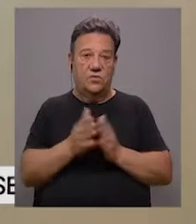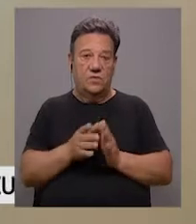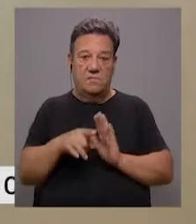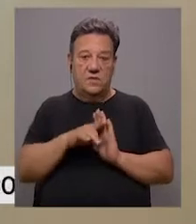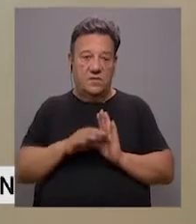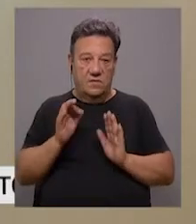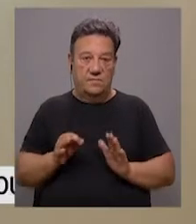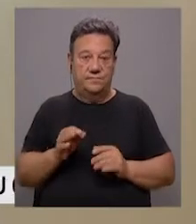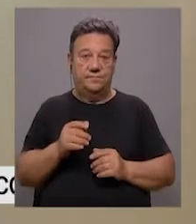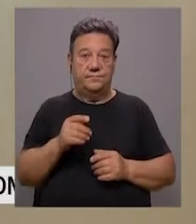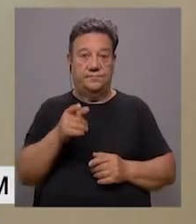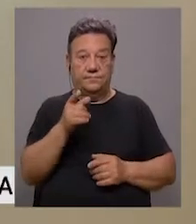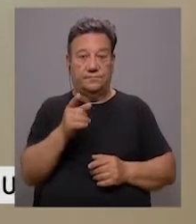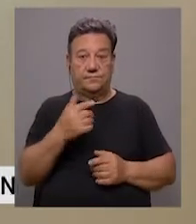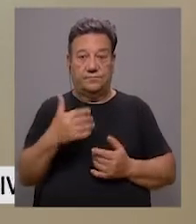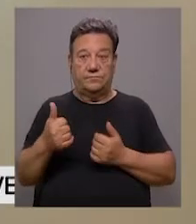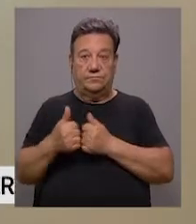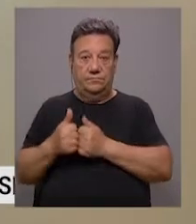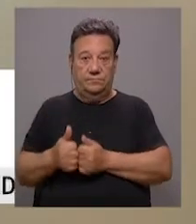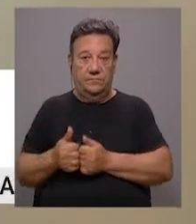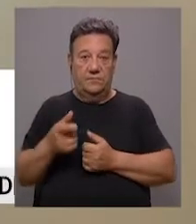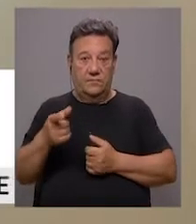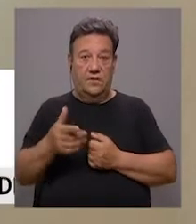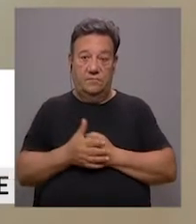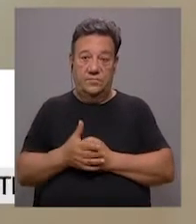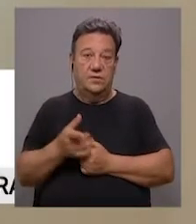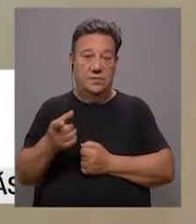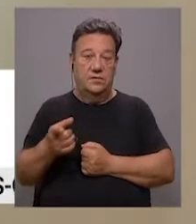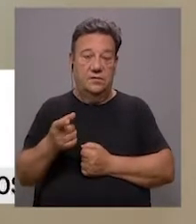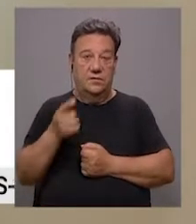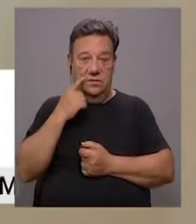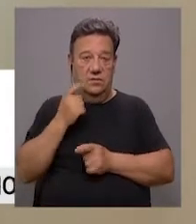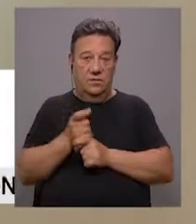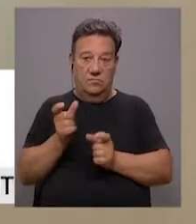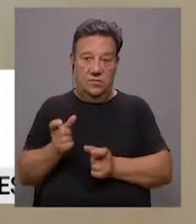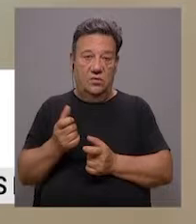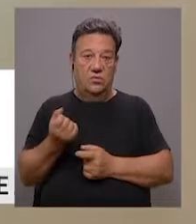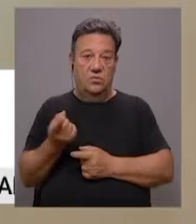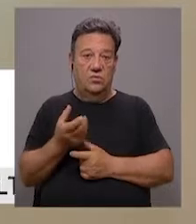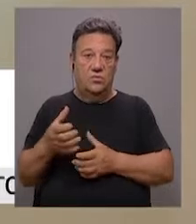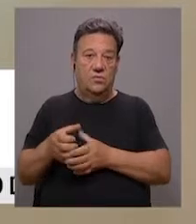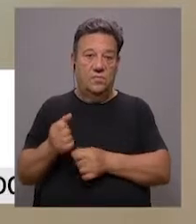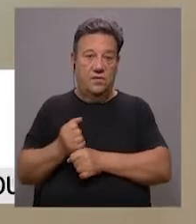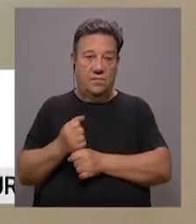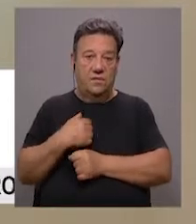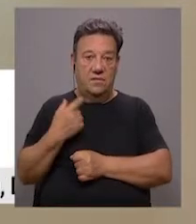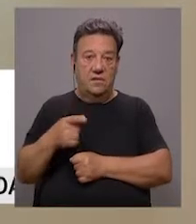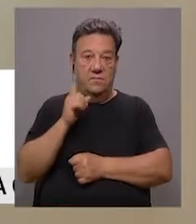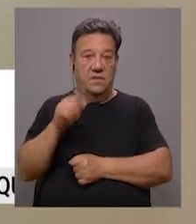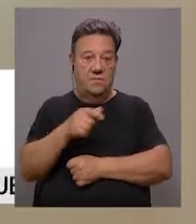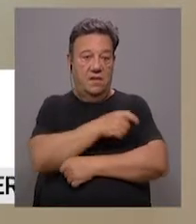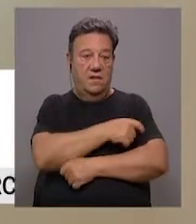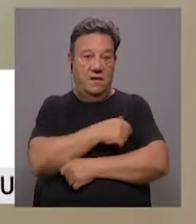medidas, e portanto serão acompanhados, e este processo é um processo monitorizado por um grupo de trabalho que temos, onde temos a Delegada de